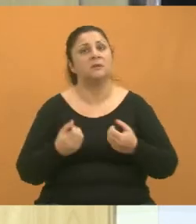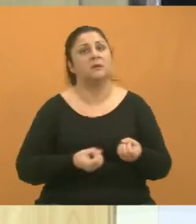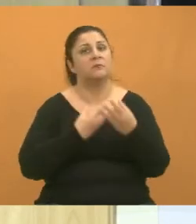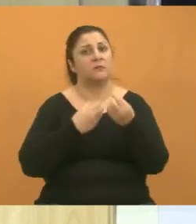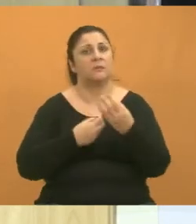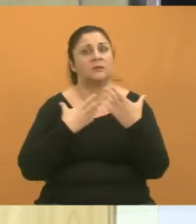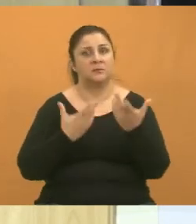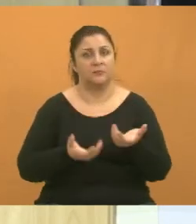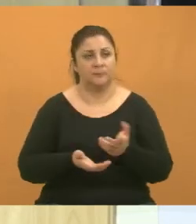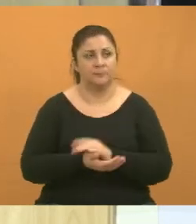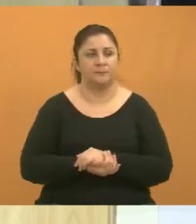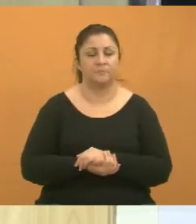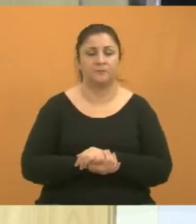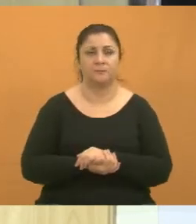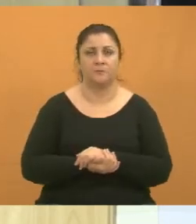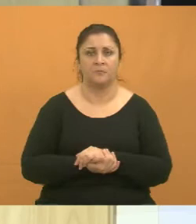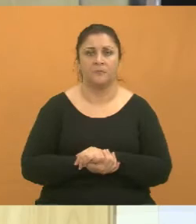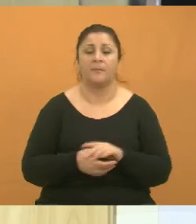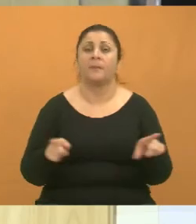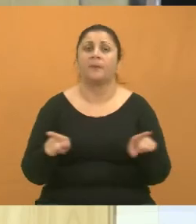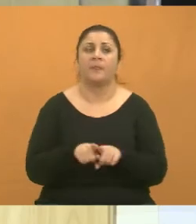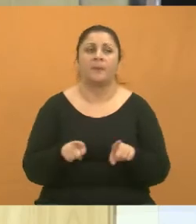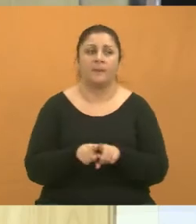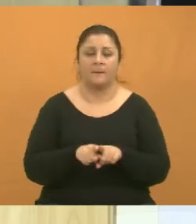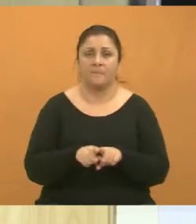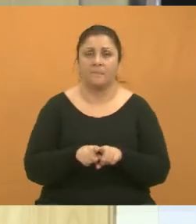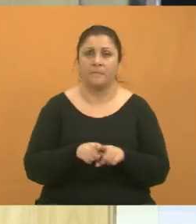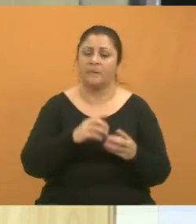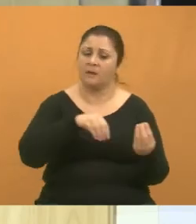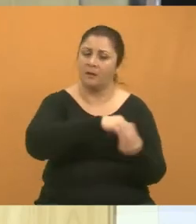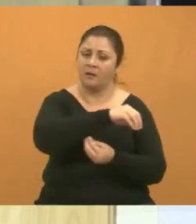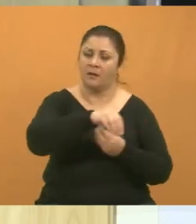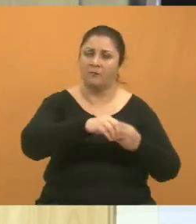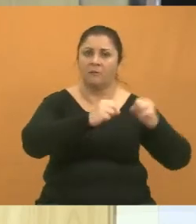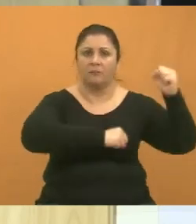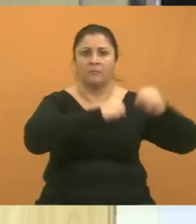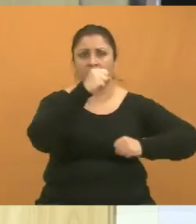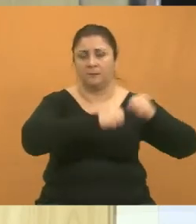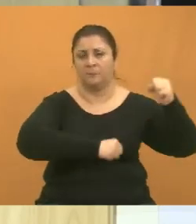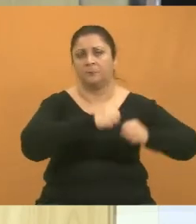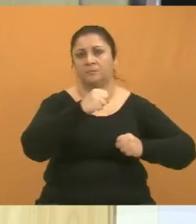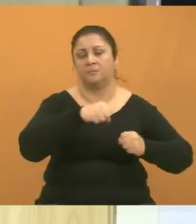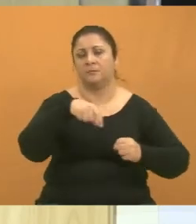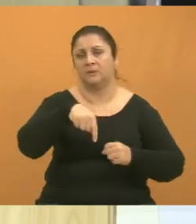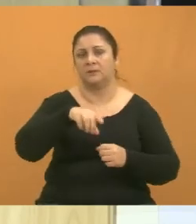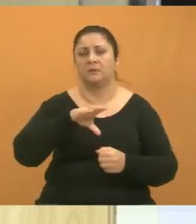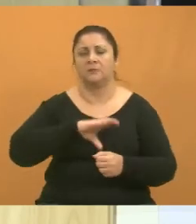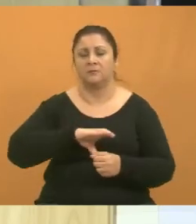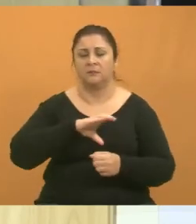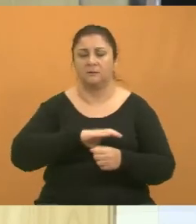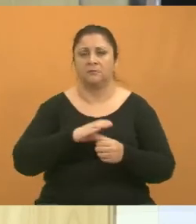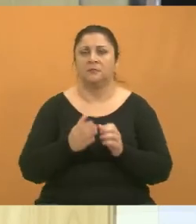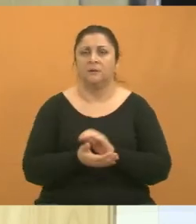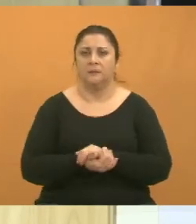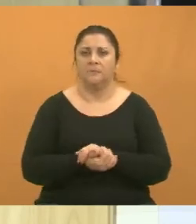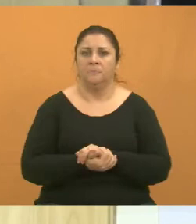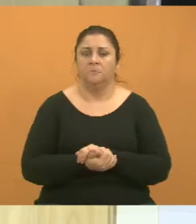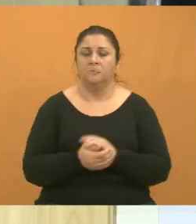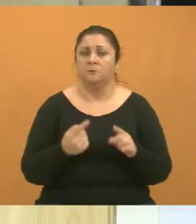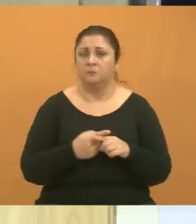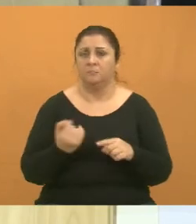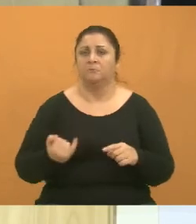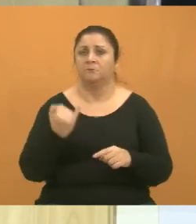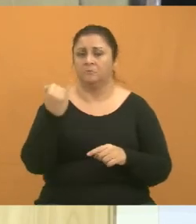essa doação, né? E também envolver mais as empresas do nosso município nessas causas nobres e